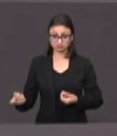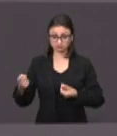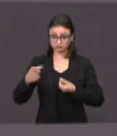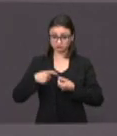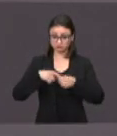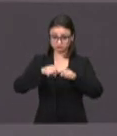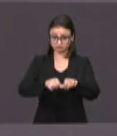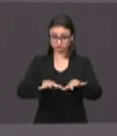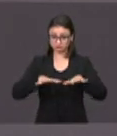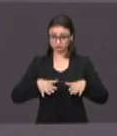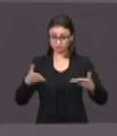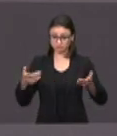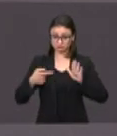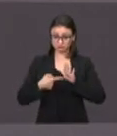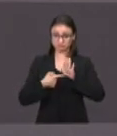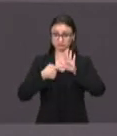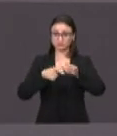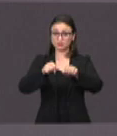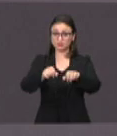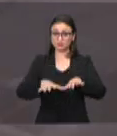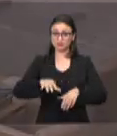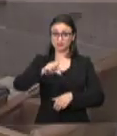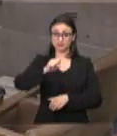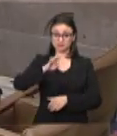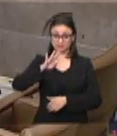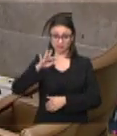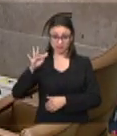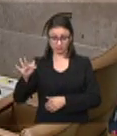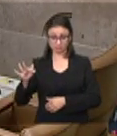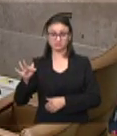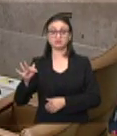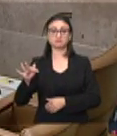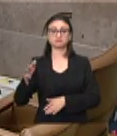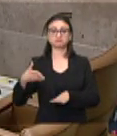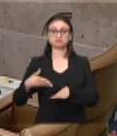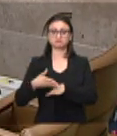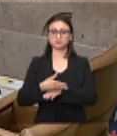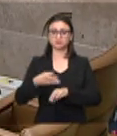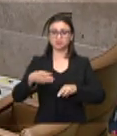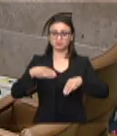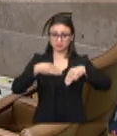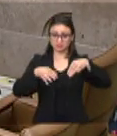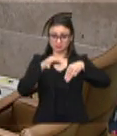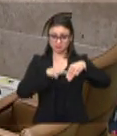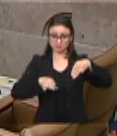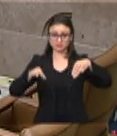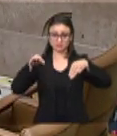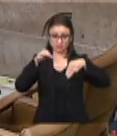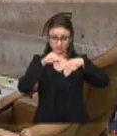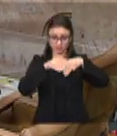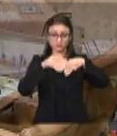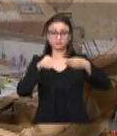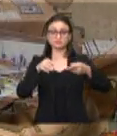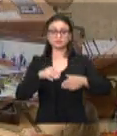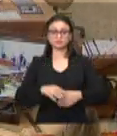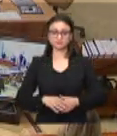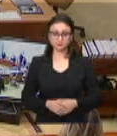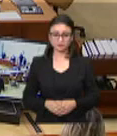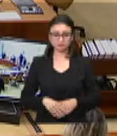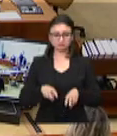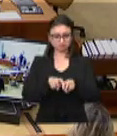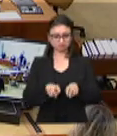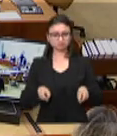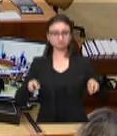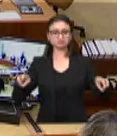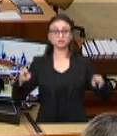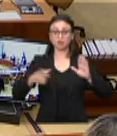direto do plenário, já com imagens do plenário do Supremo Tribunal Federal, a entrada dos ministros, como no início. No canto direito, inferior da tela, há